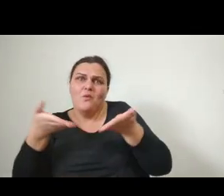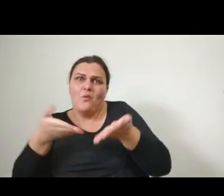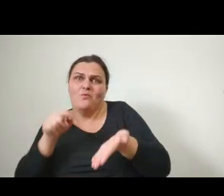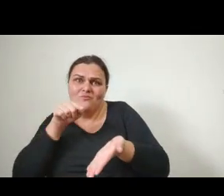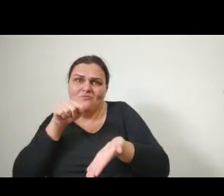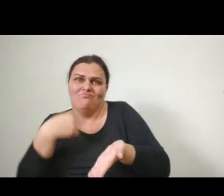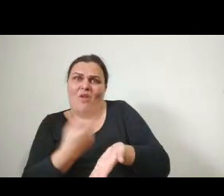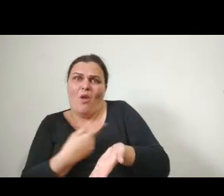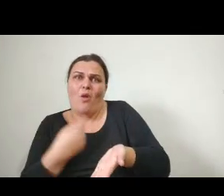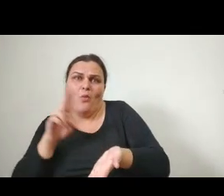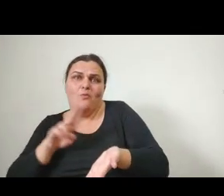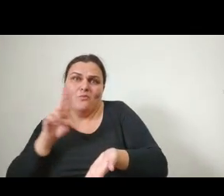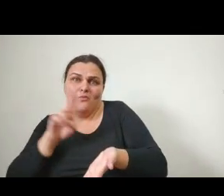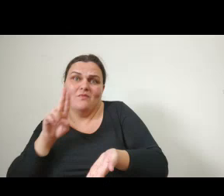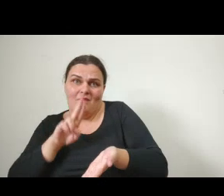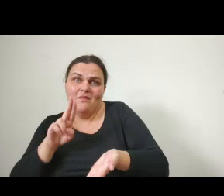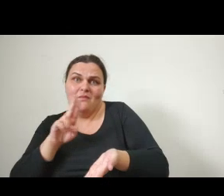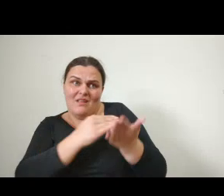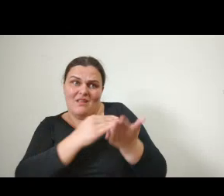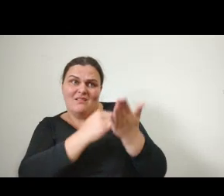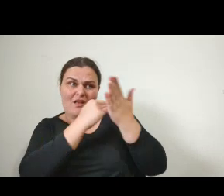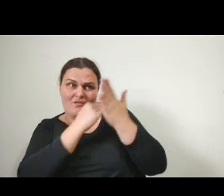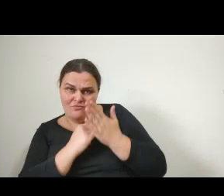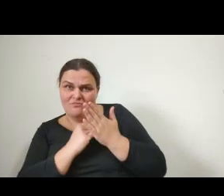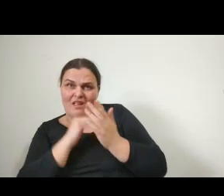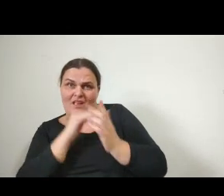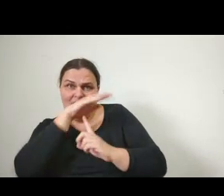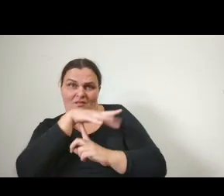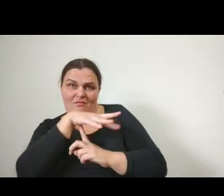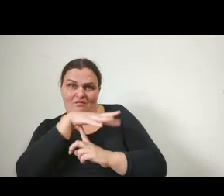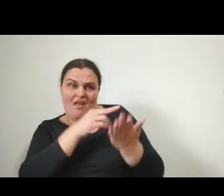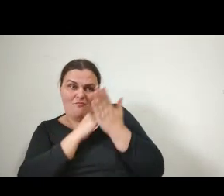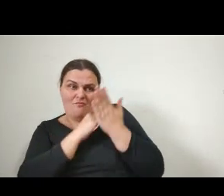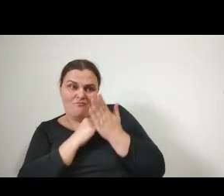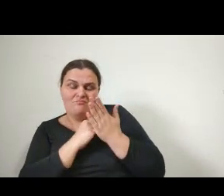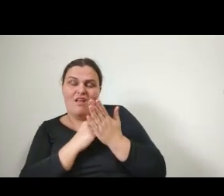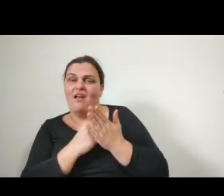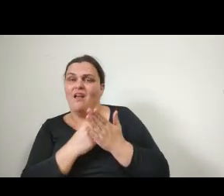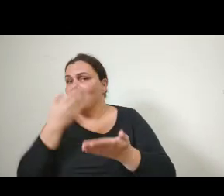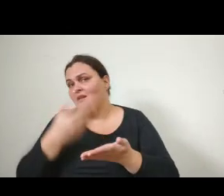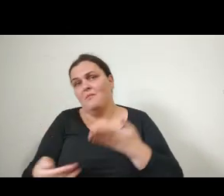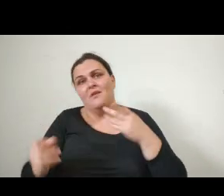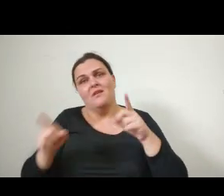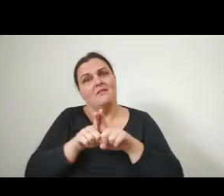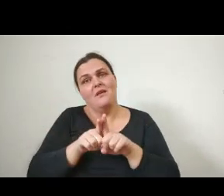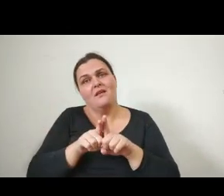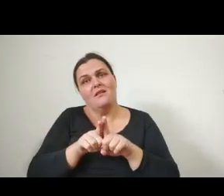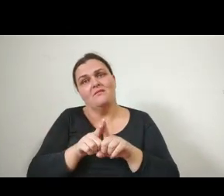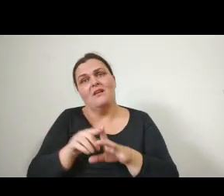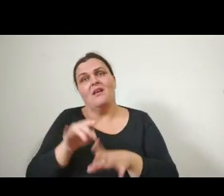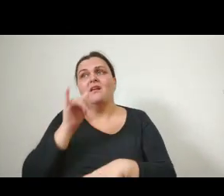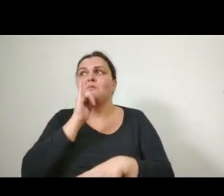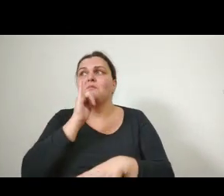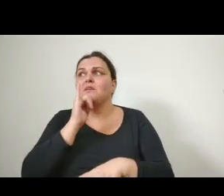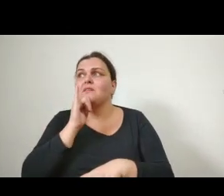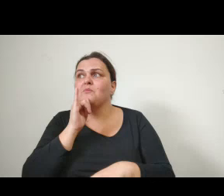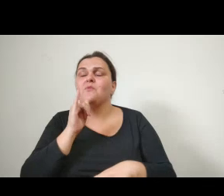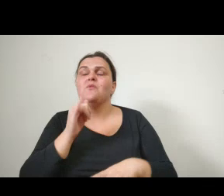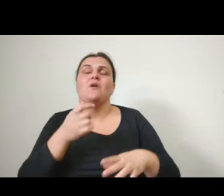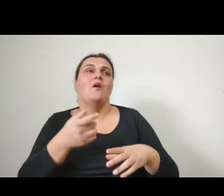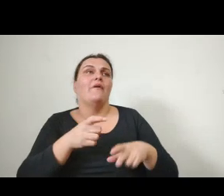polinização, a predação de pragas agrícolas, pragas agrícolas,